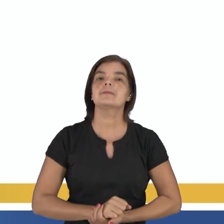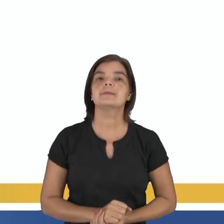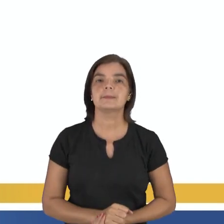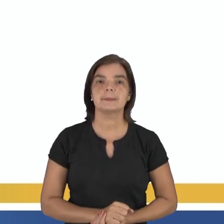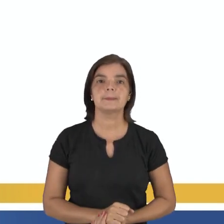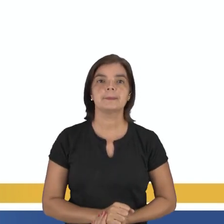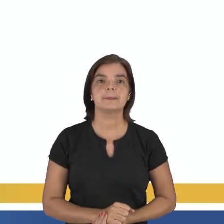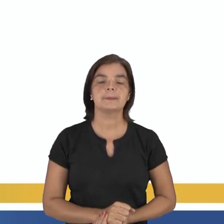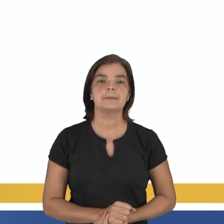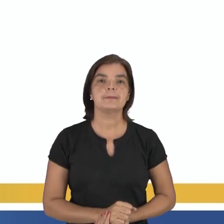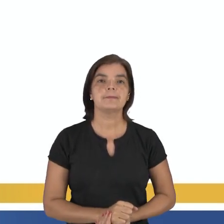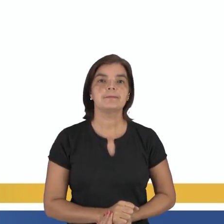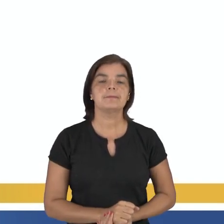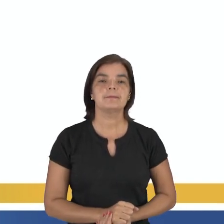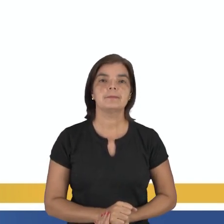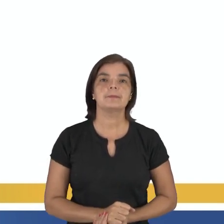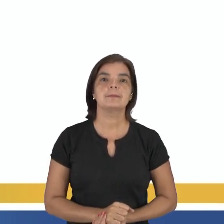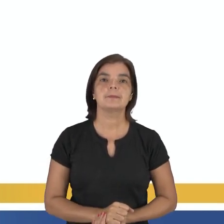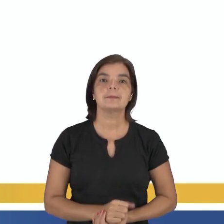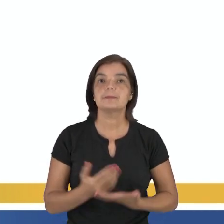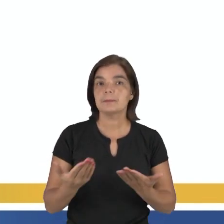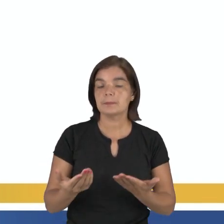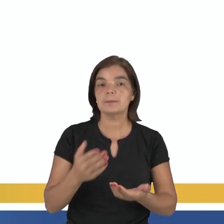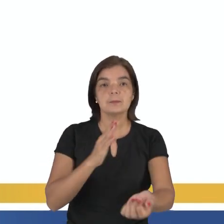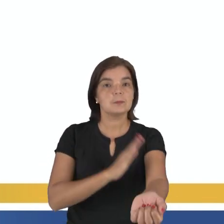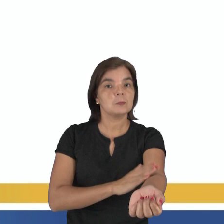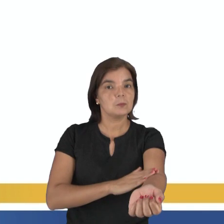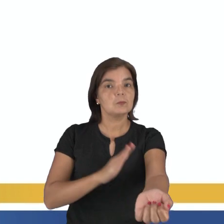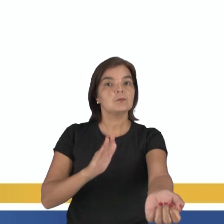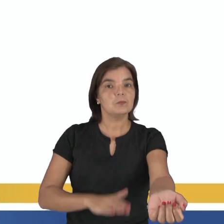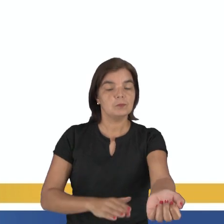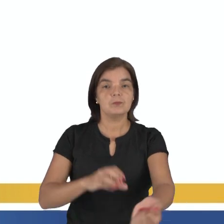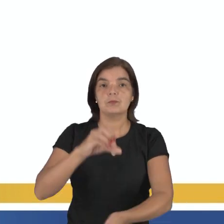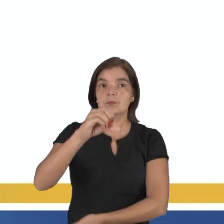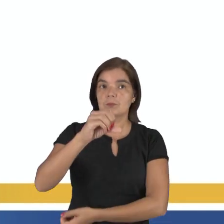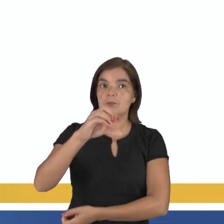é 90, seria a opção correta. Então, a pressão dela está